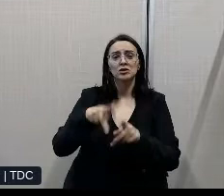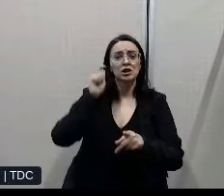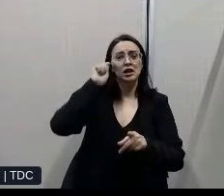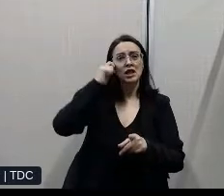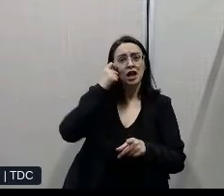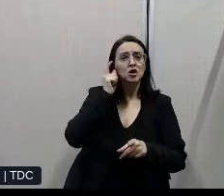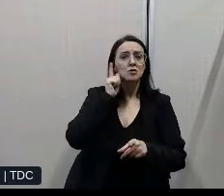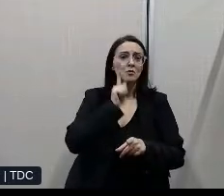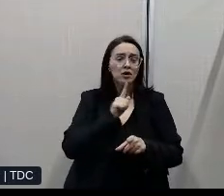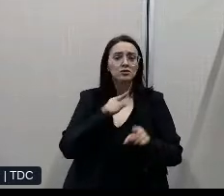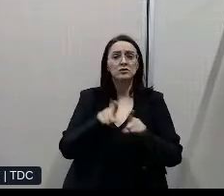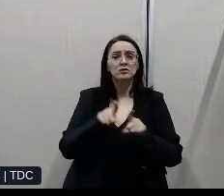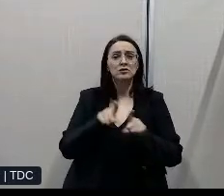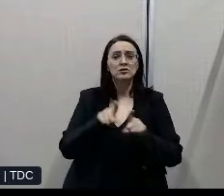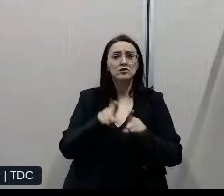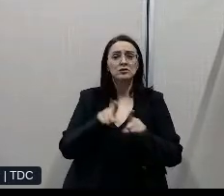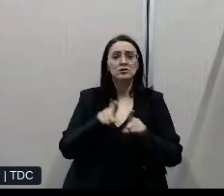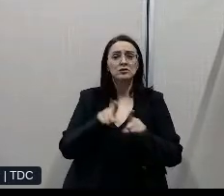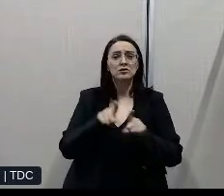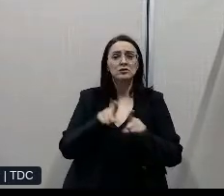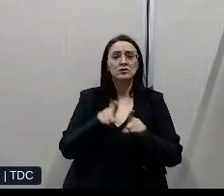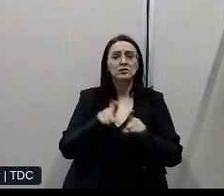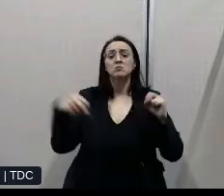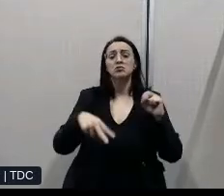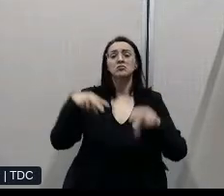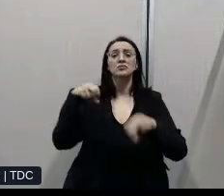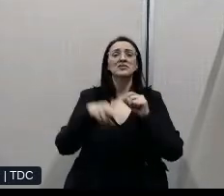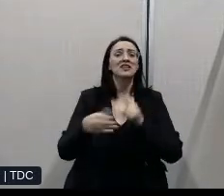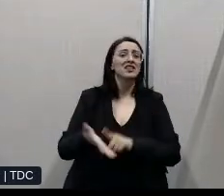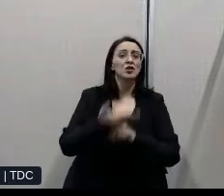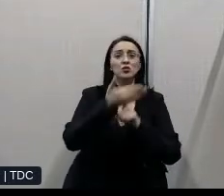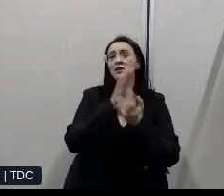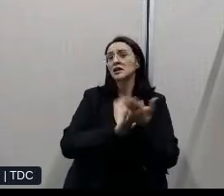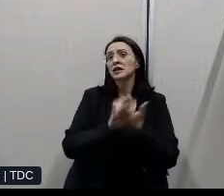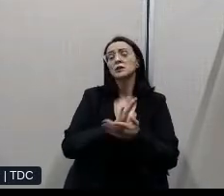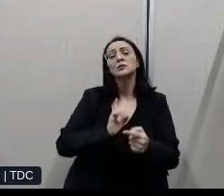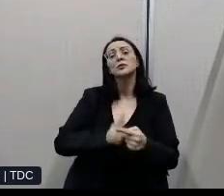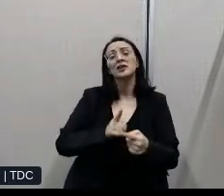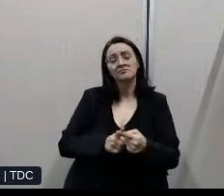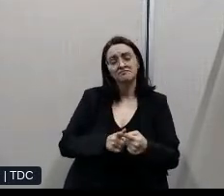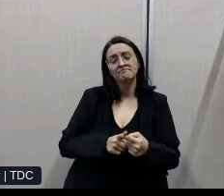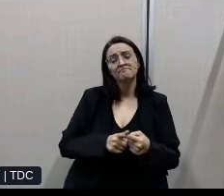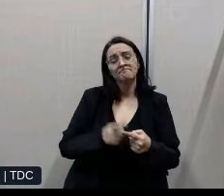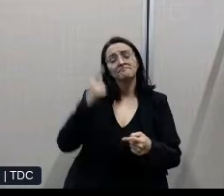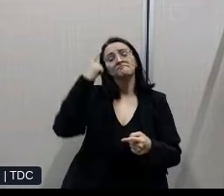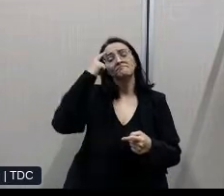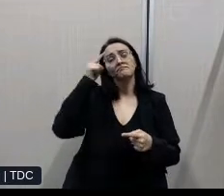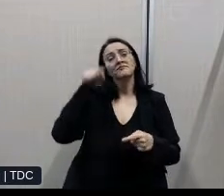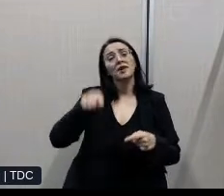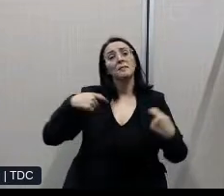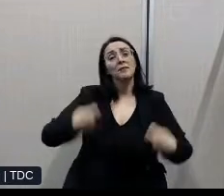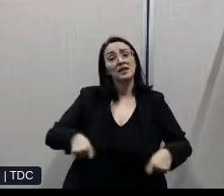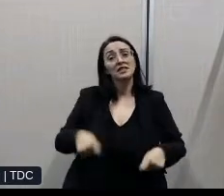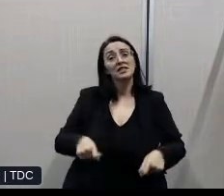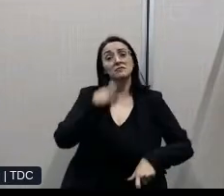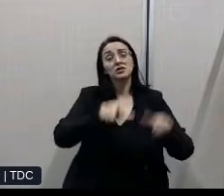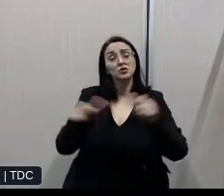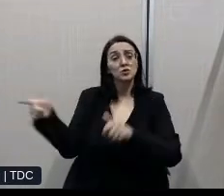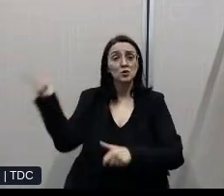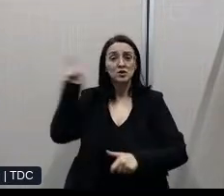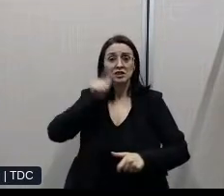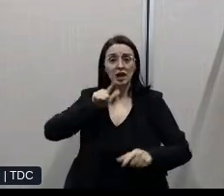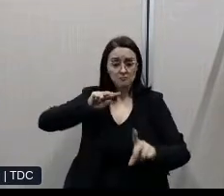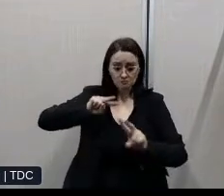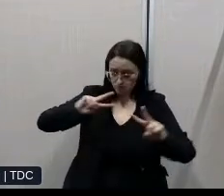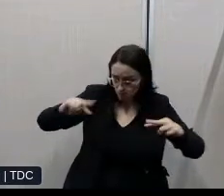ou pardas. Então, por que essas pessoas não estão dentro da tecnologia? Aí volta naquele ponto, a gente precisa que as pessoas